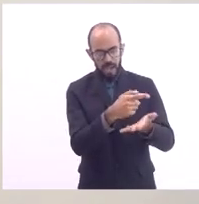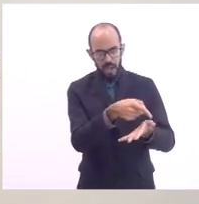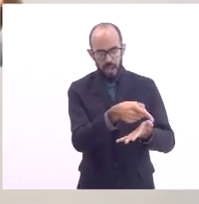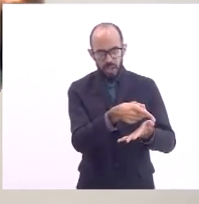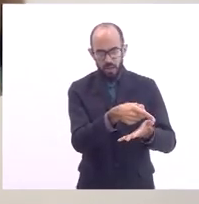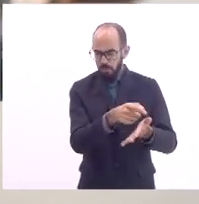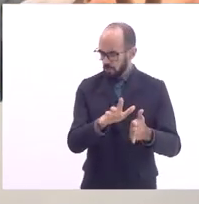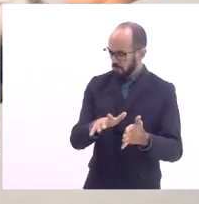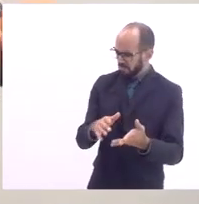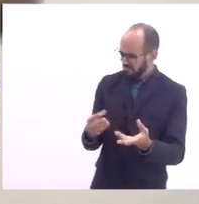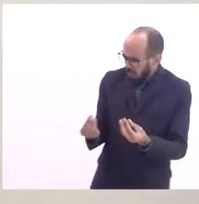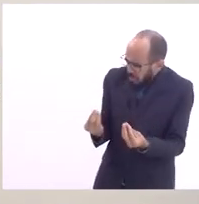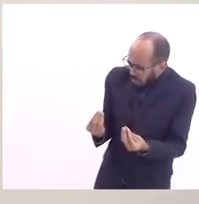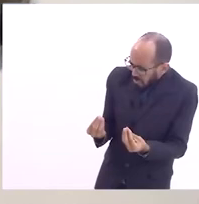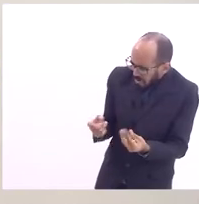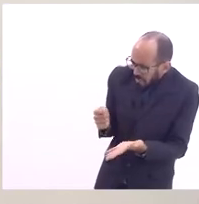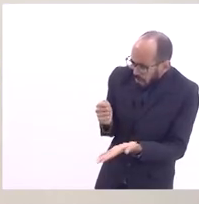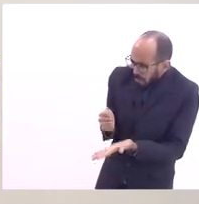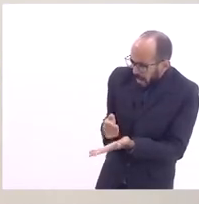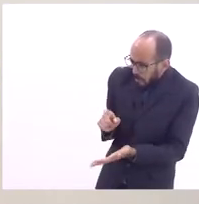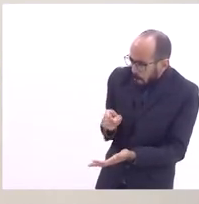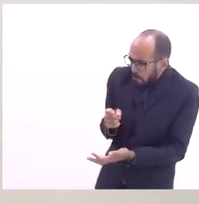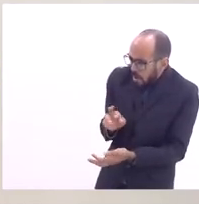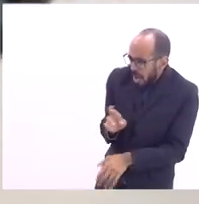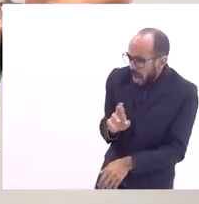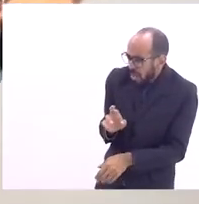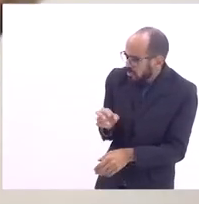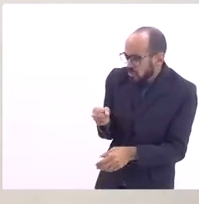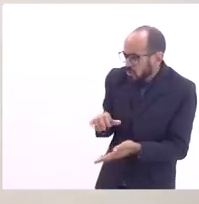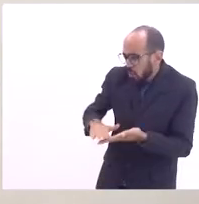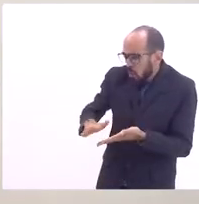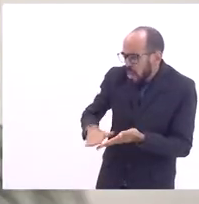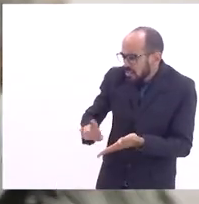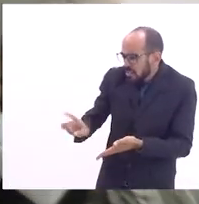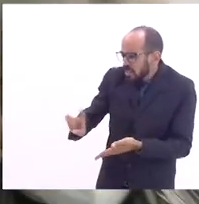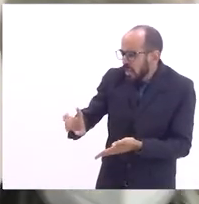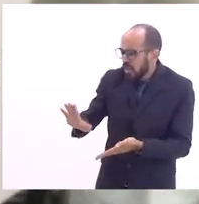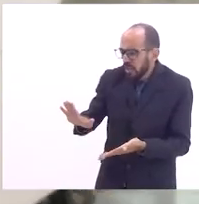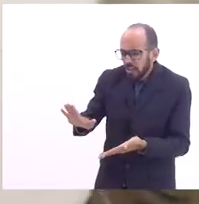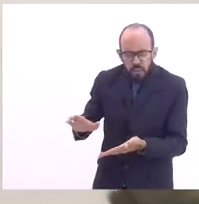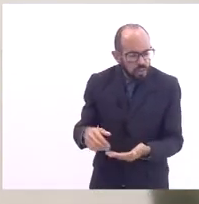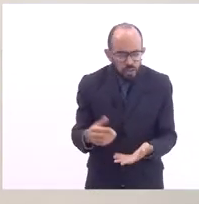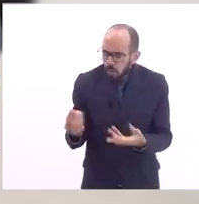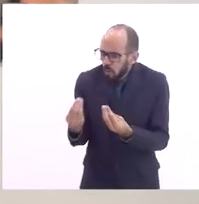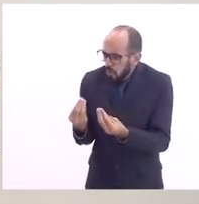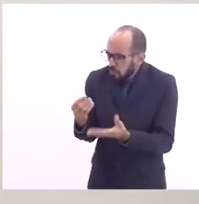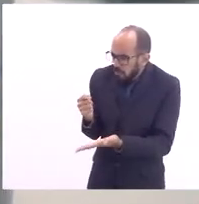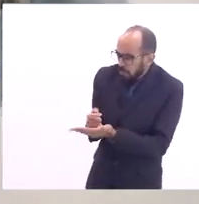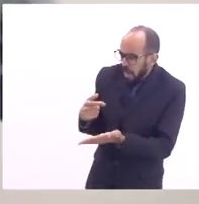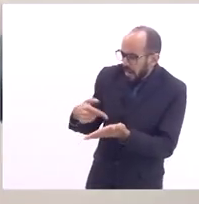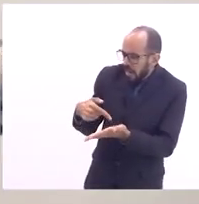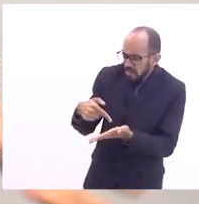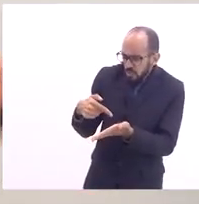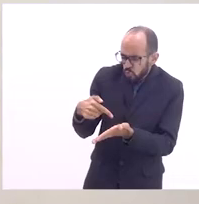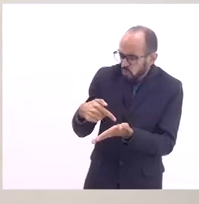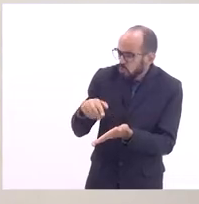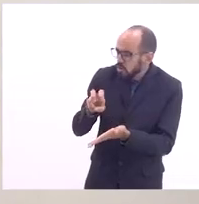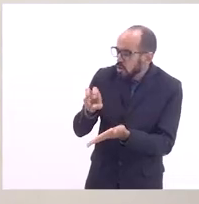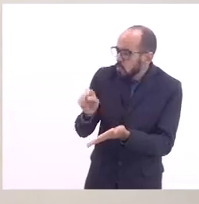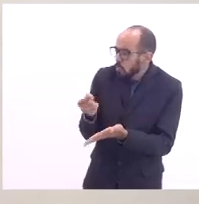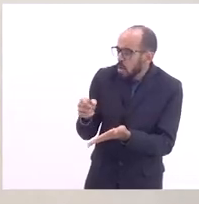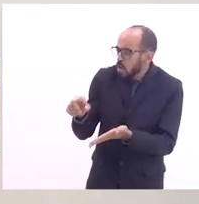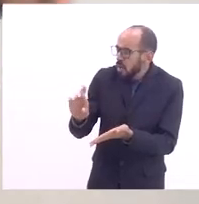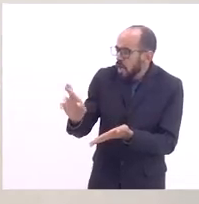Mas como é que eu vou pagar uma conta de R$ 1.000 se eu não gastei essa energia? Como é que eu vou pagar uma conta de R$ 5.000? Isso